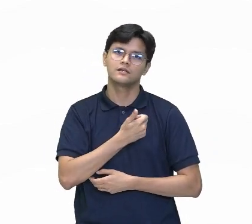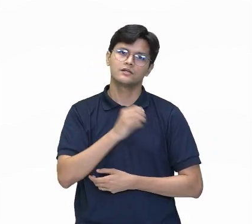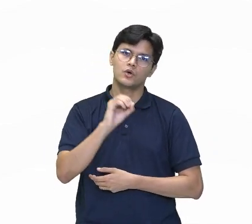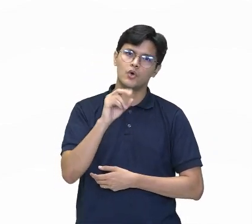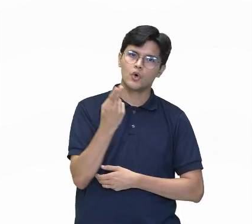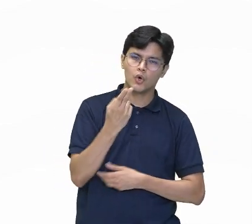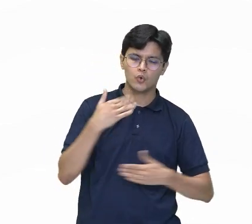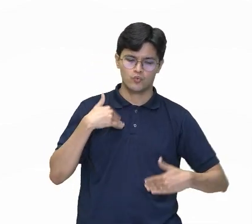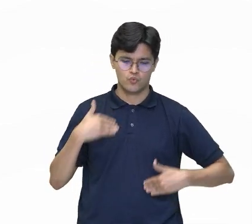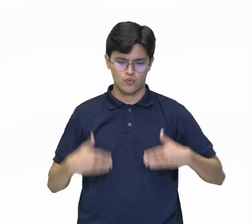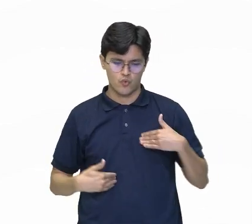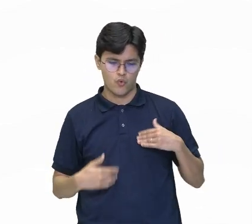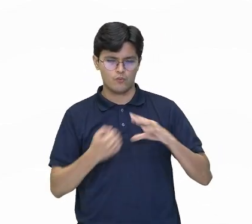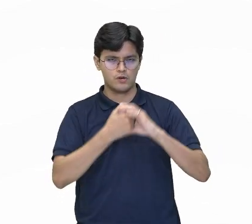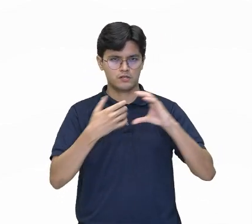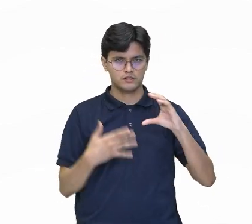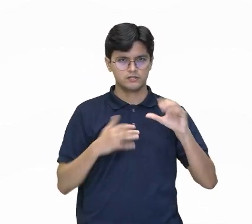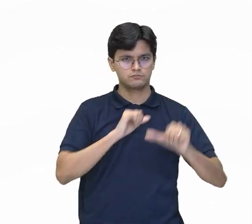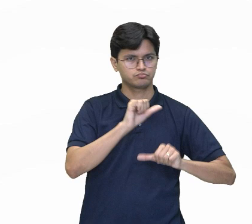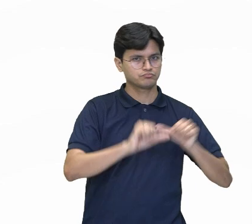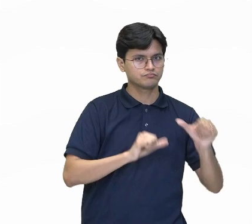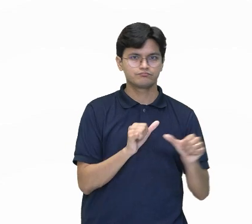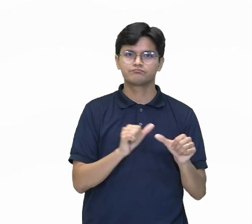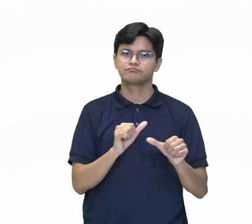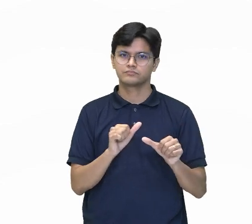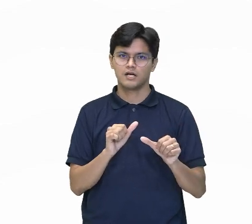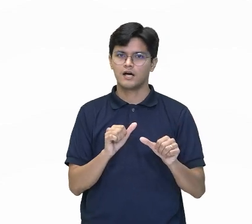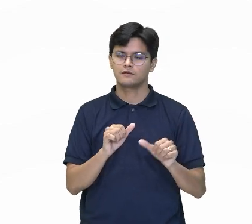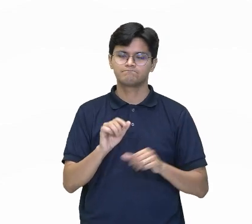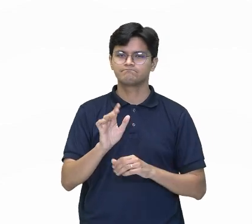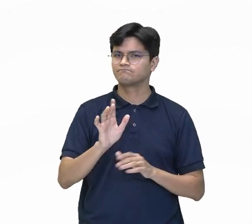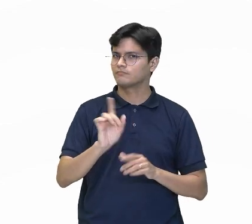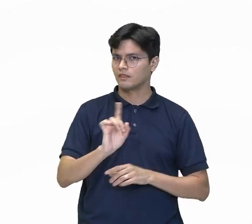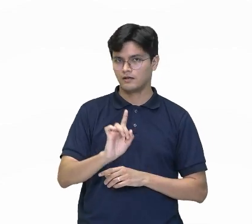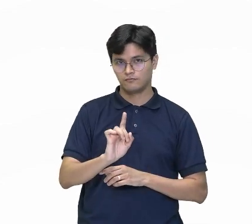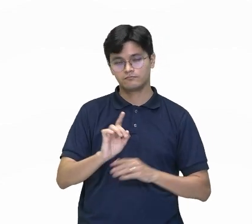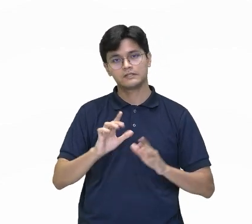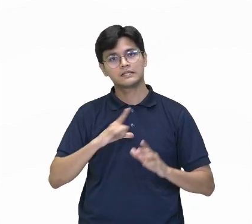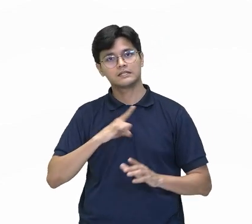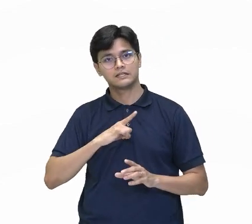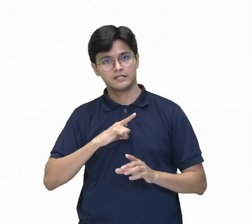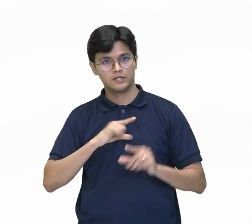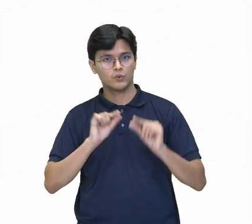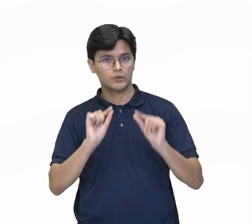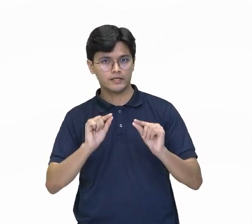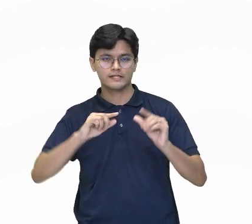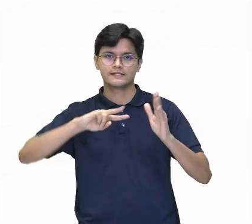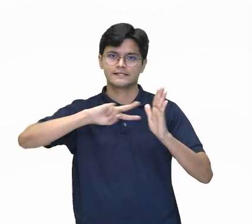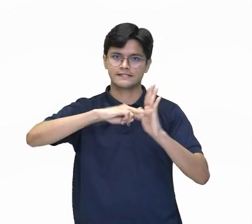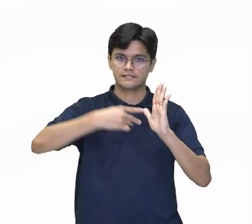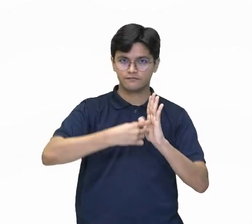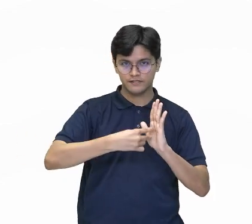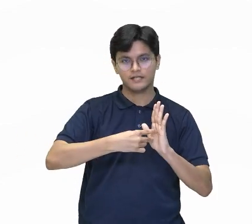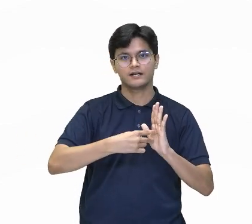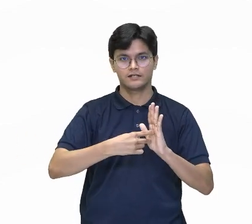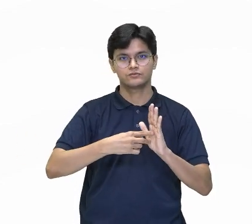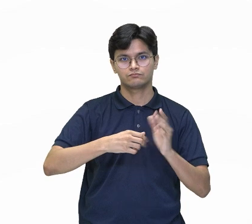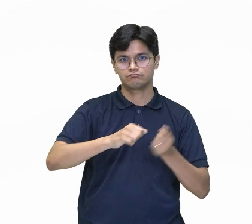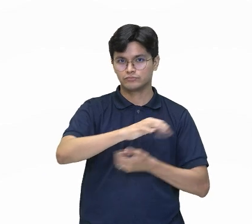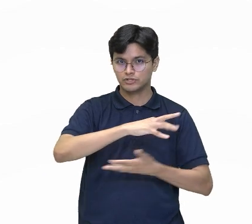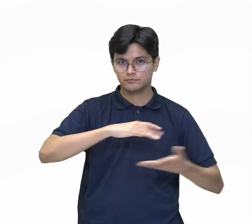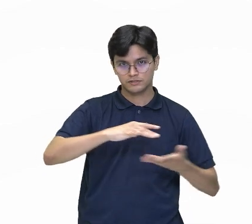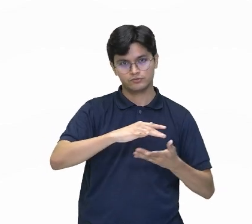modificar o corpo, né, mas para marcar o corpo, mas ela tem um significado espiritual e